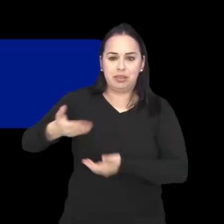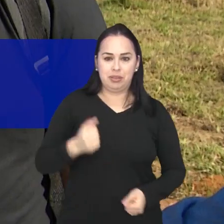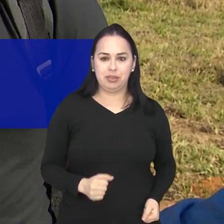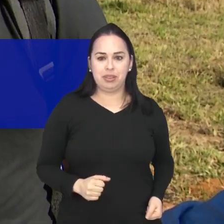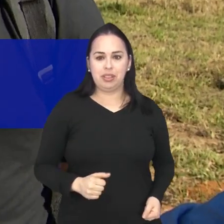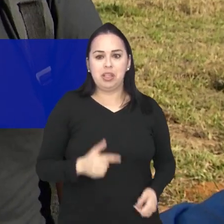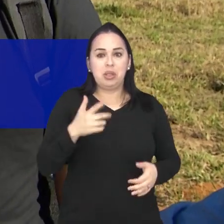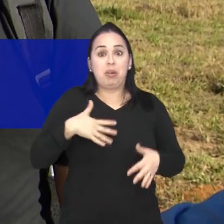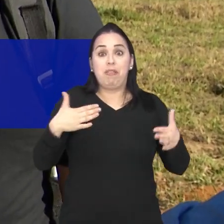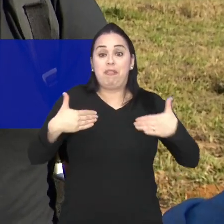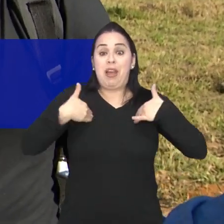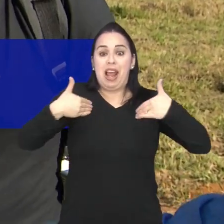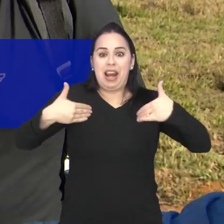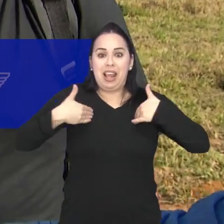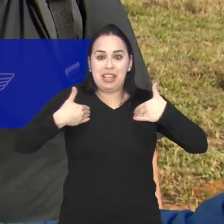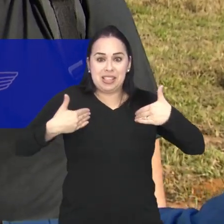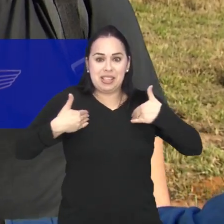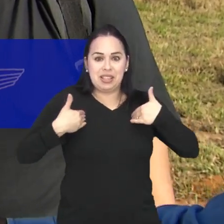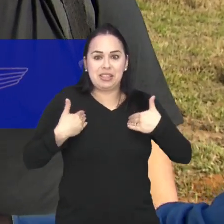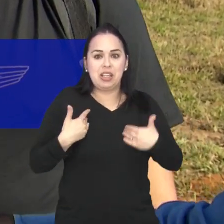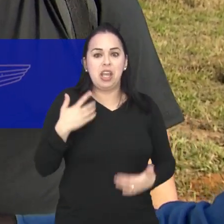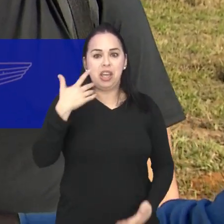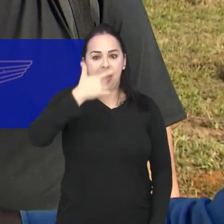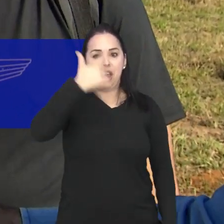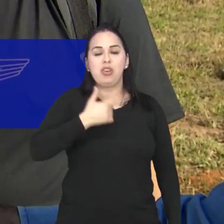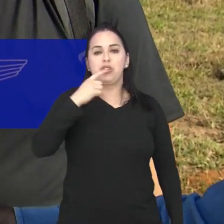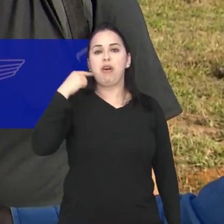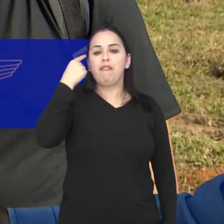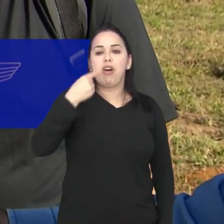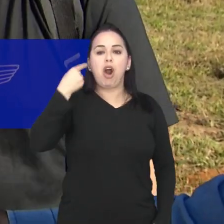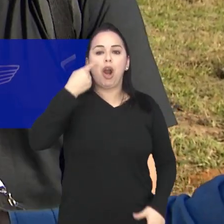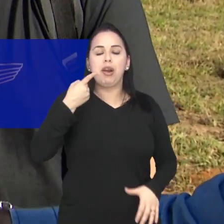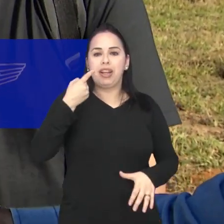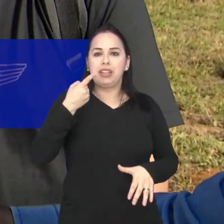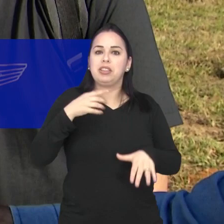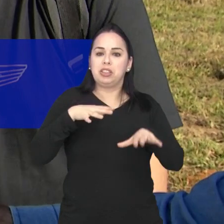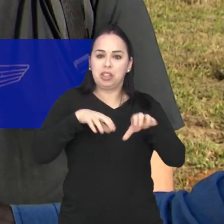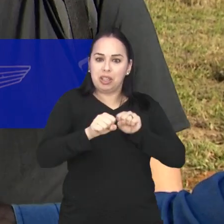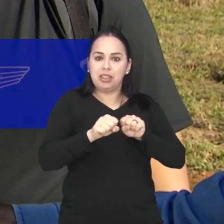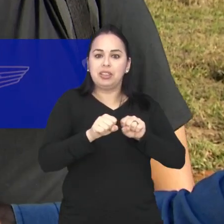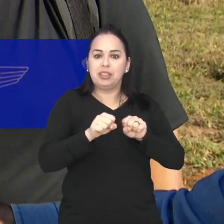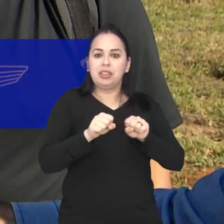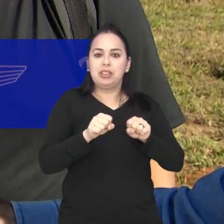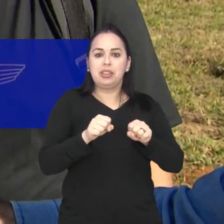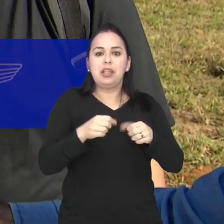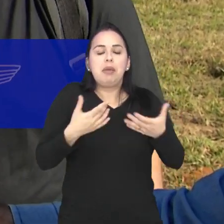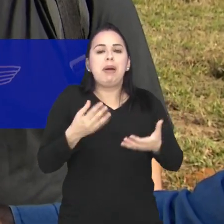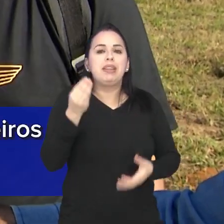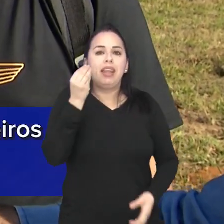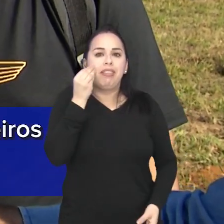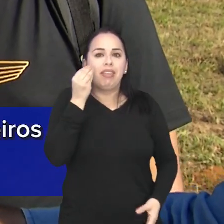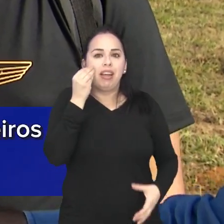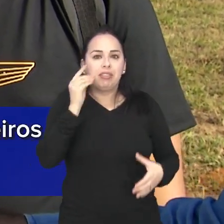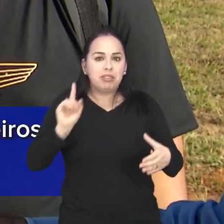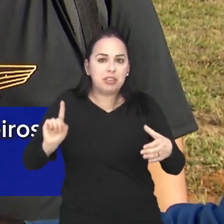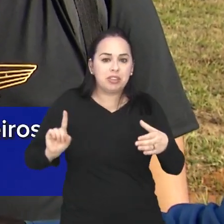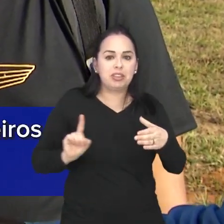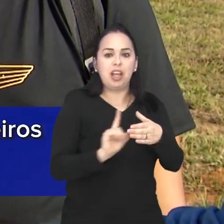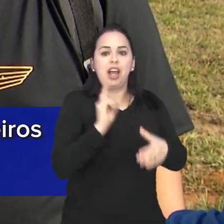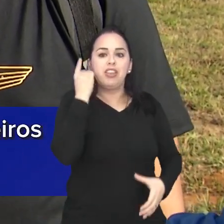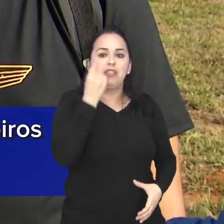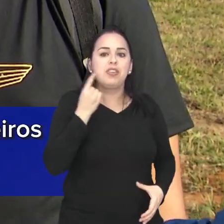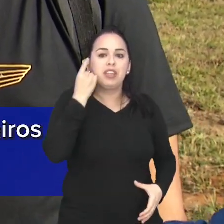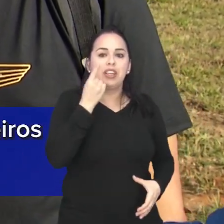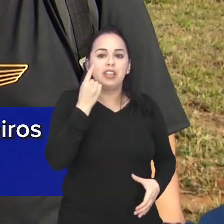espacial. I'm very excited and very happy about it. I'm a lawyer, I'm from a legal background, so for it to be inclusive and have lawyers